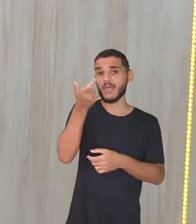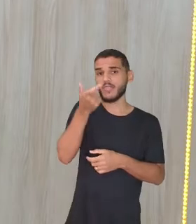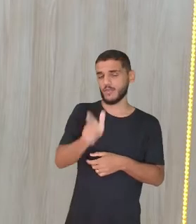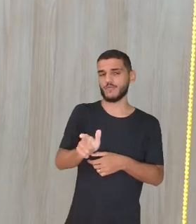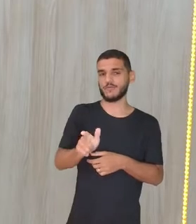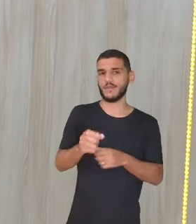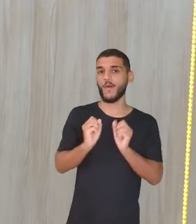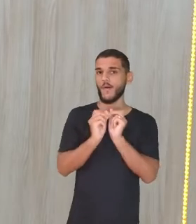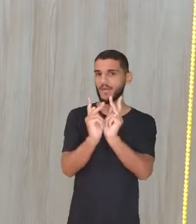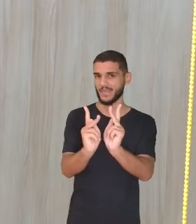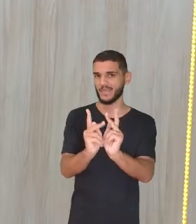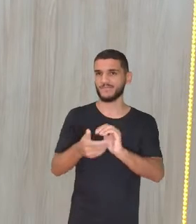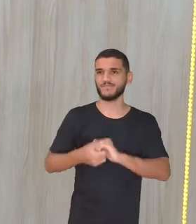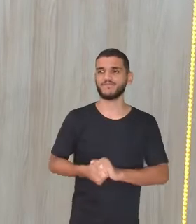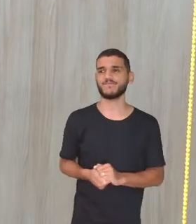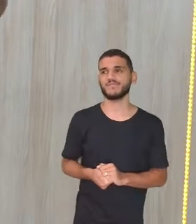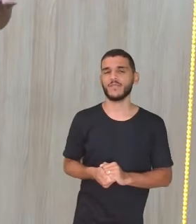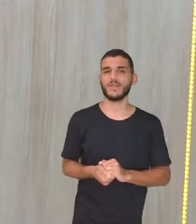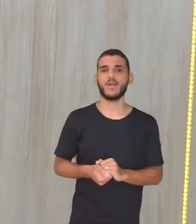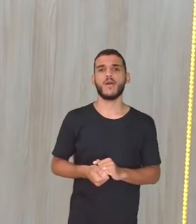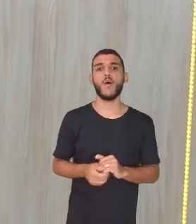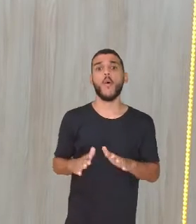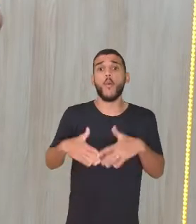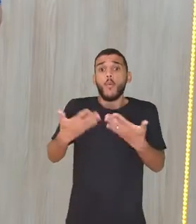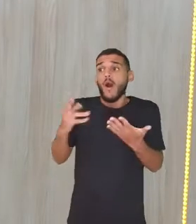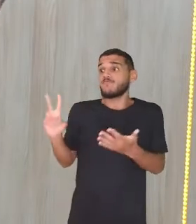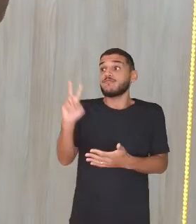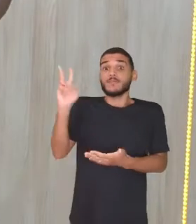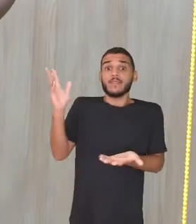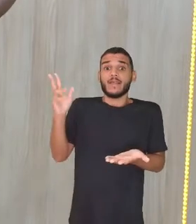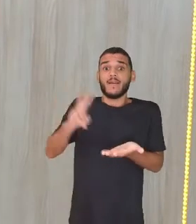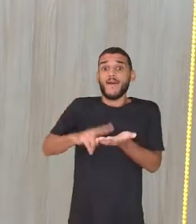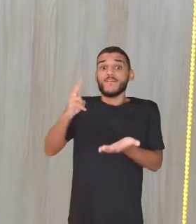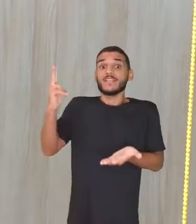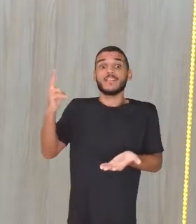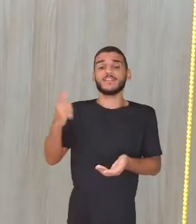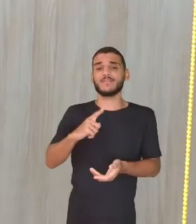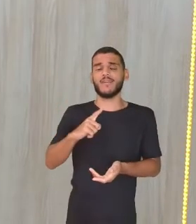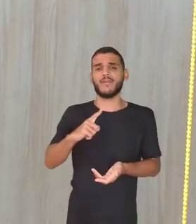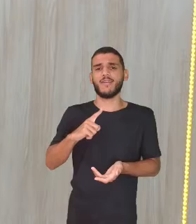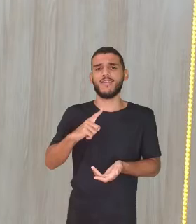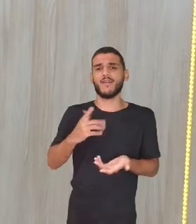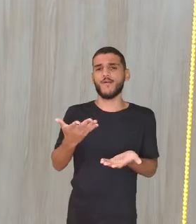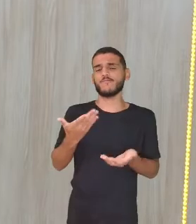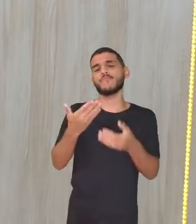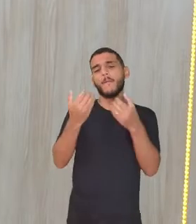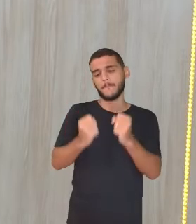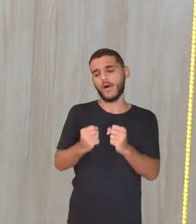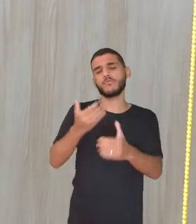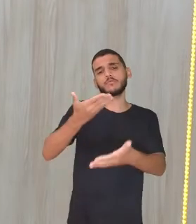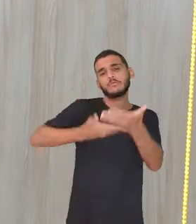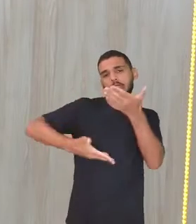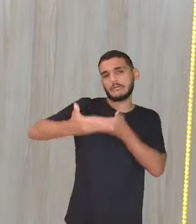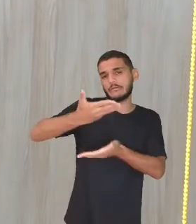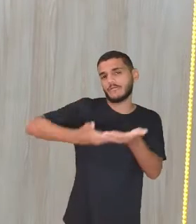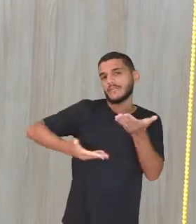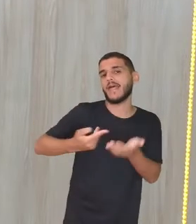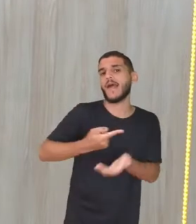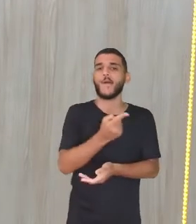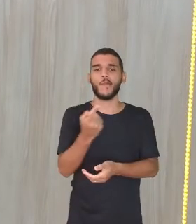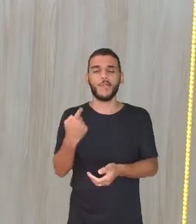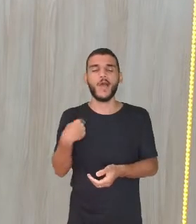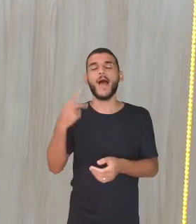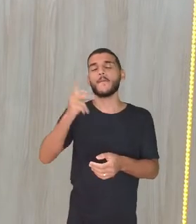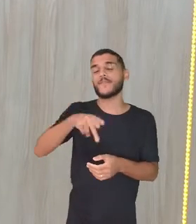Pelo aplicativo, professora, qual é a vantagem? O aplicativo você conversa com a gente, tem o chat aí, a professora Camille está